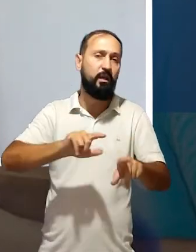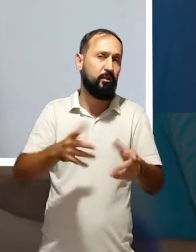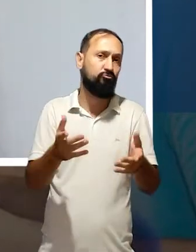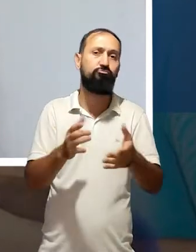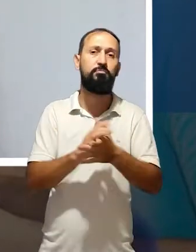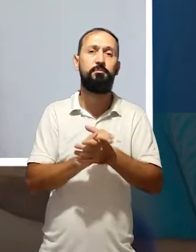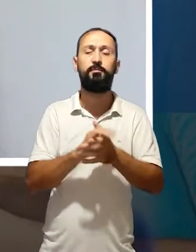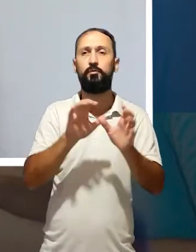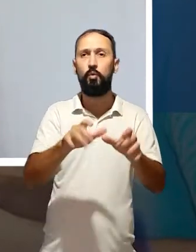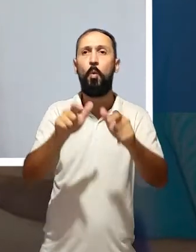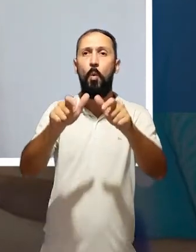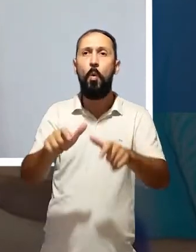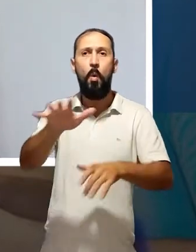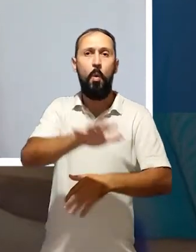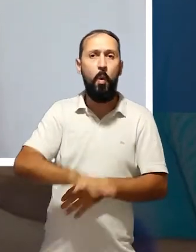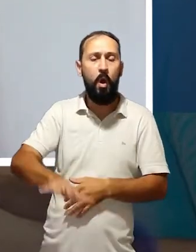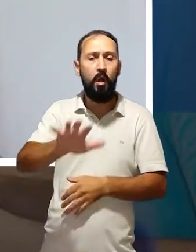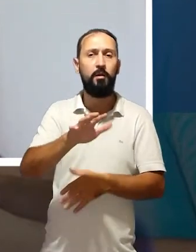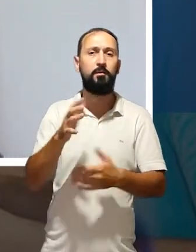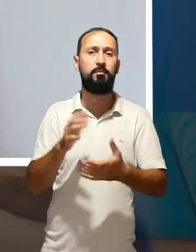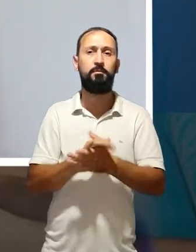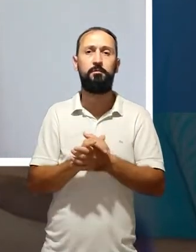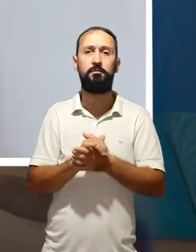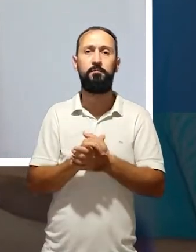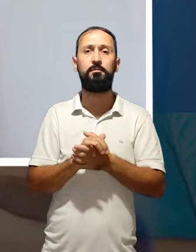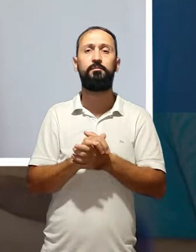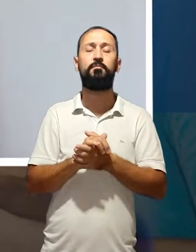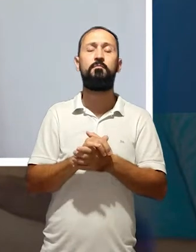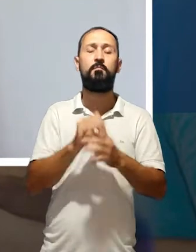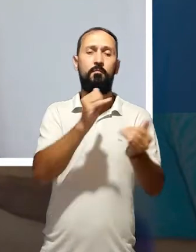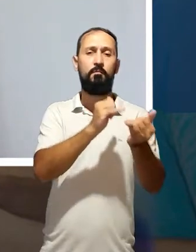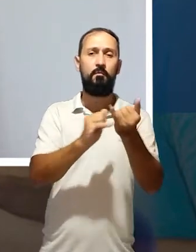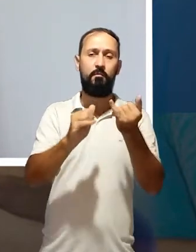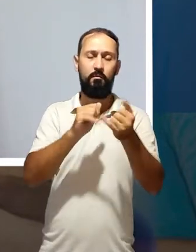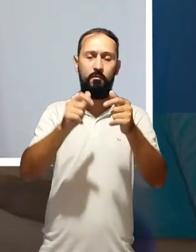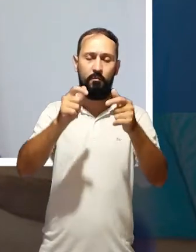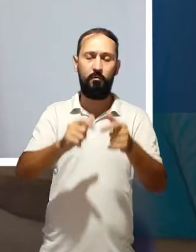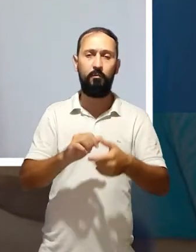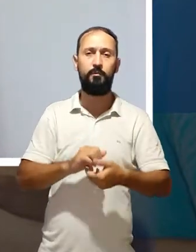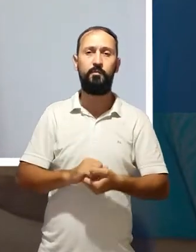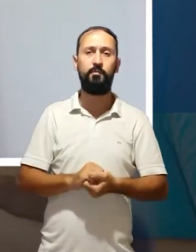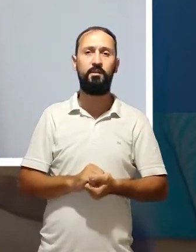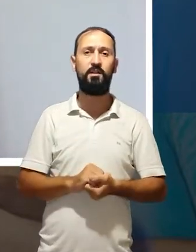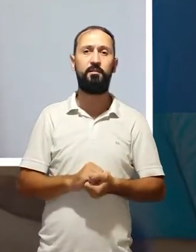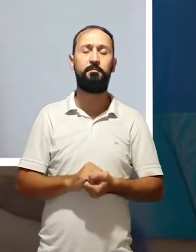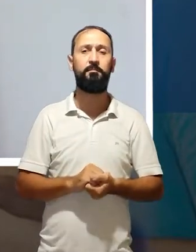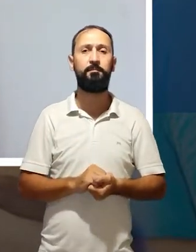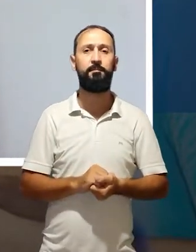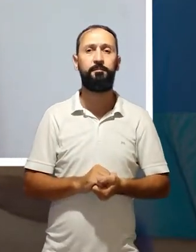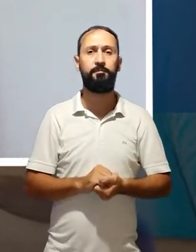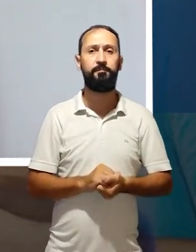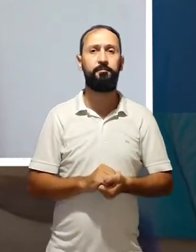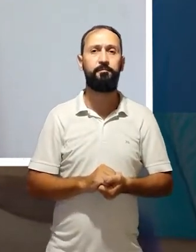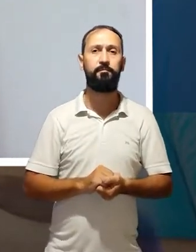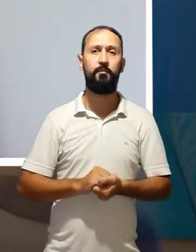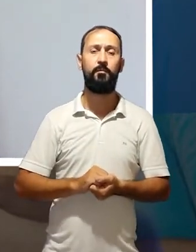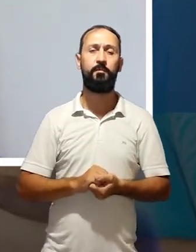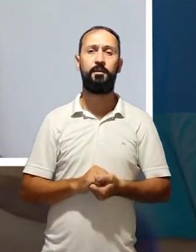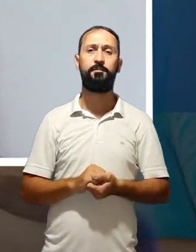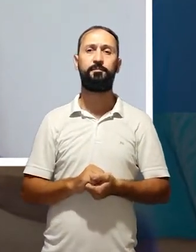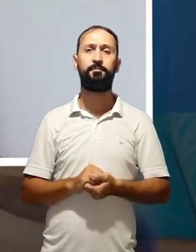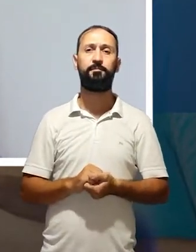enredo, de cada cenário, de cada trecho que está se passando, né? Digamos